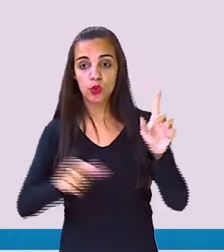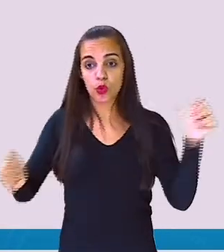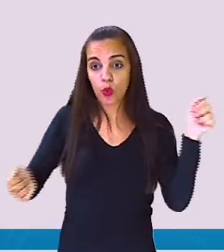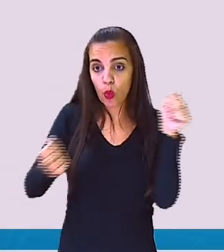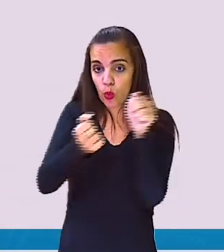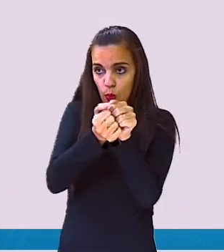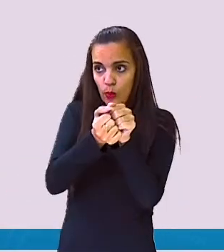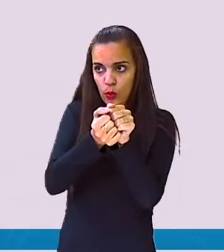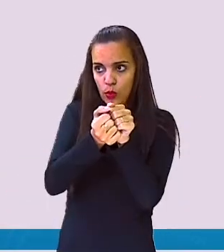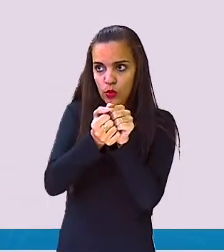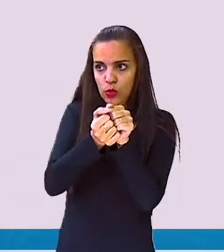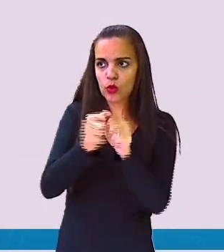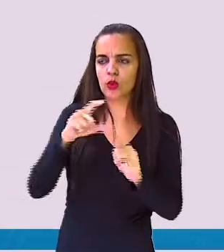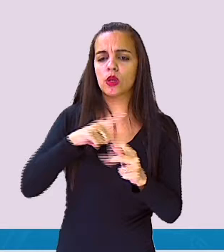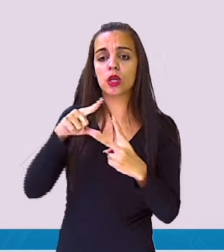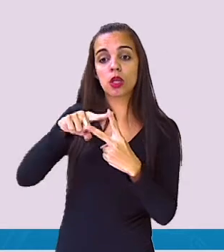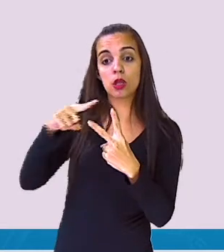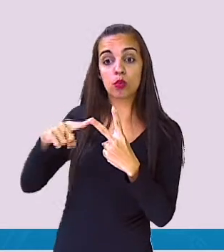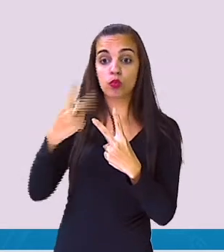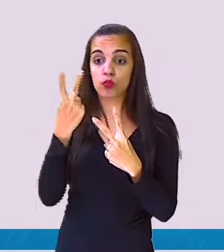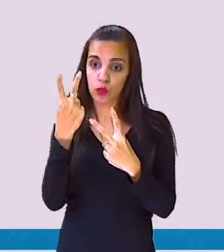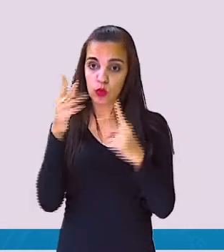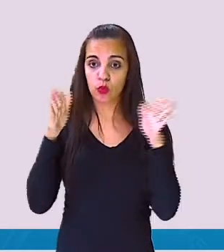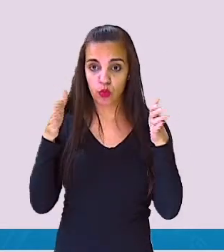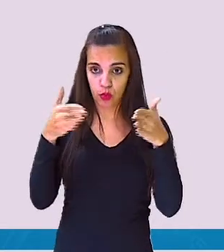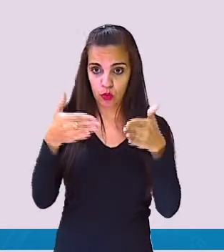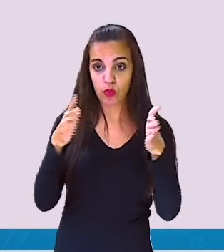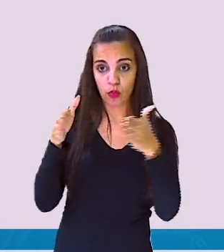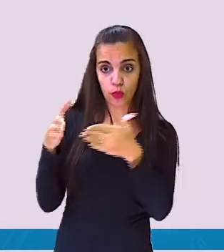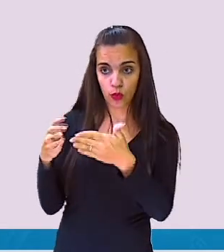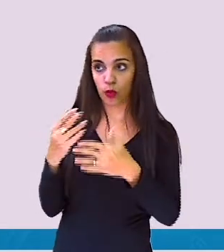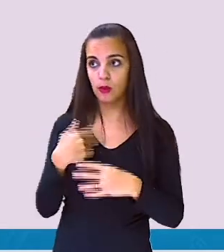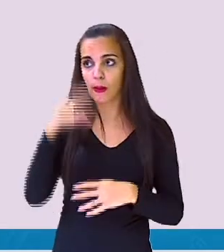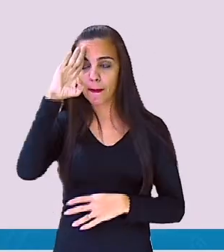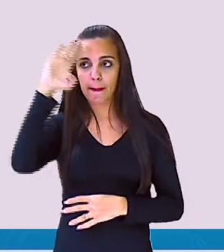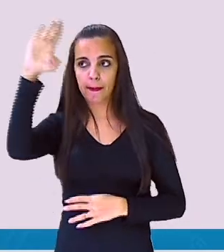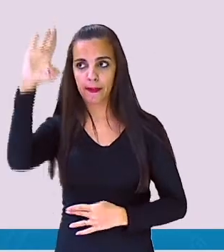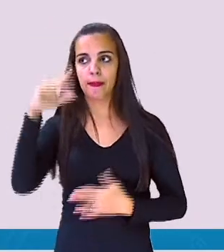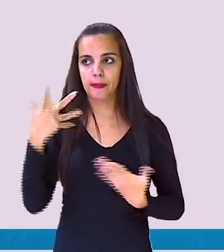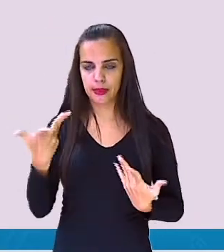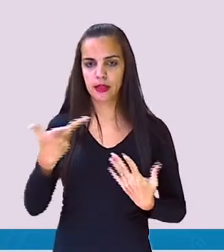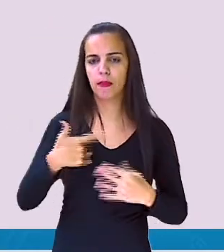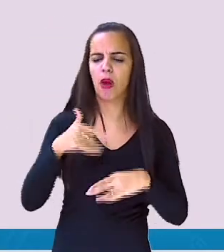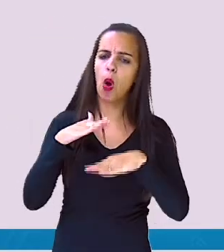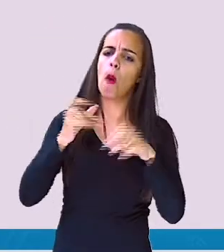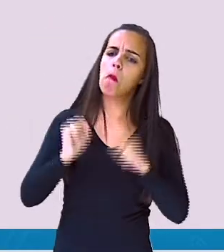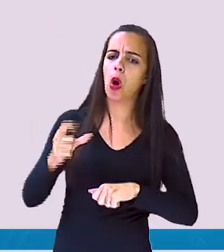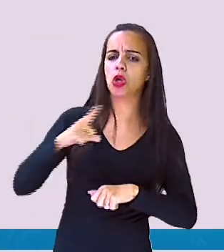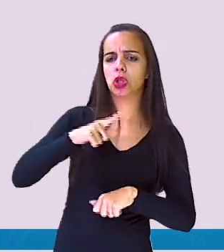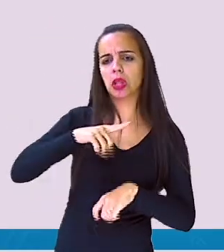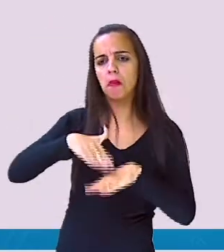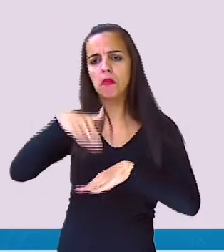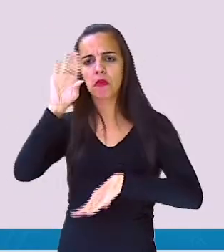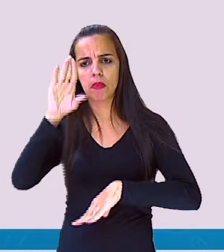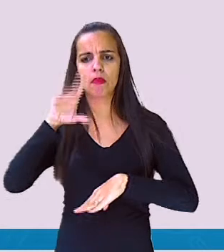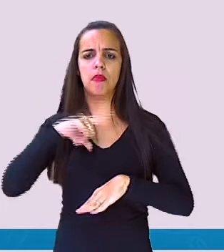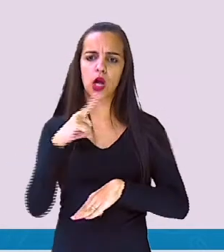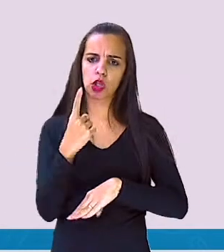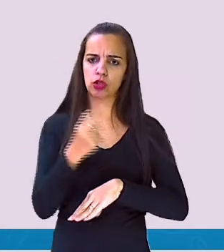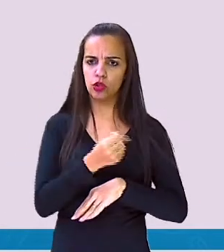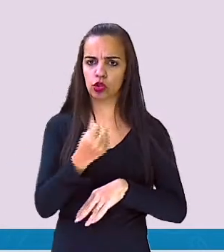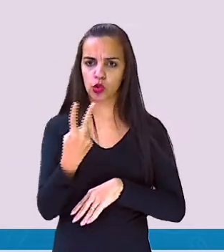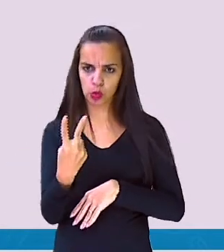formado por 2 núcleos ou 2 palavras ou mais. Ok até aí? E o sujeito